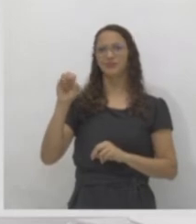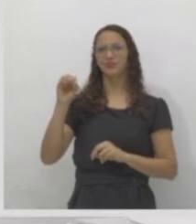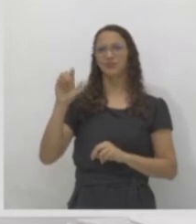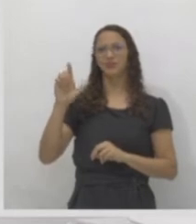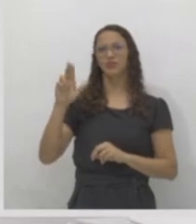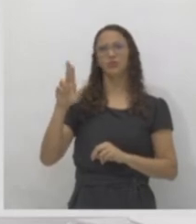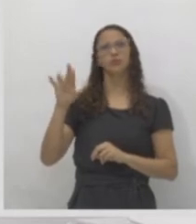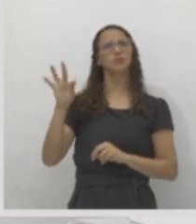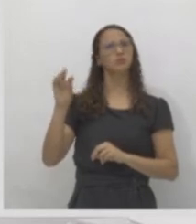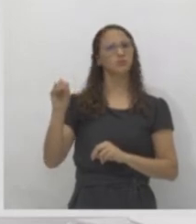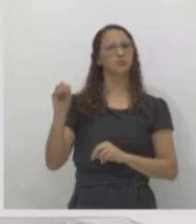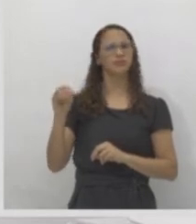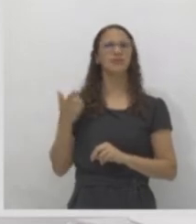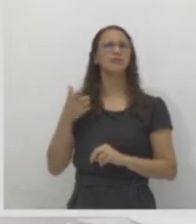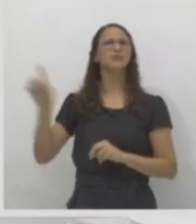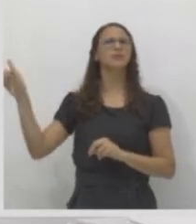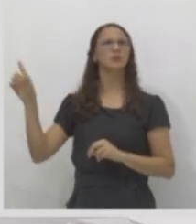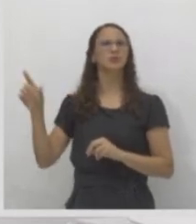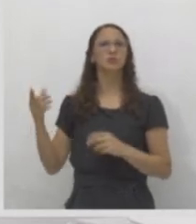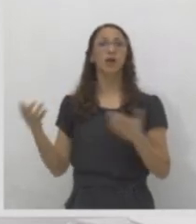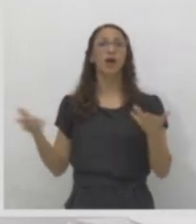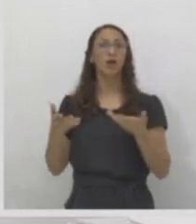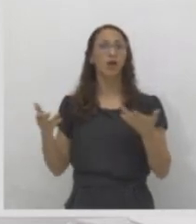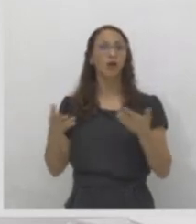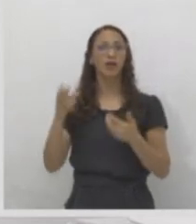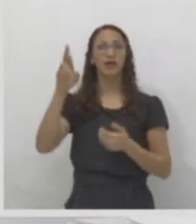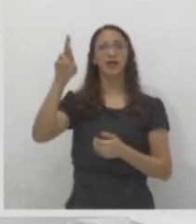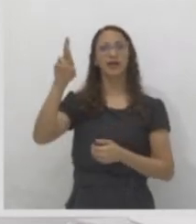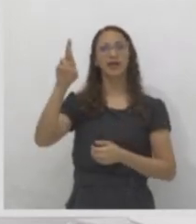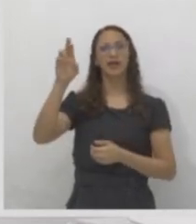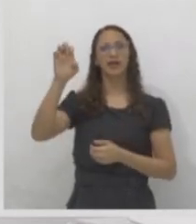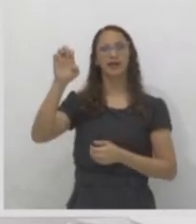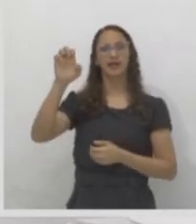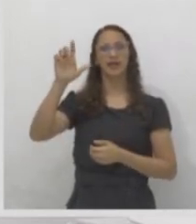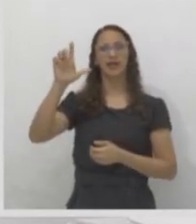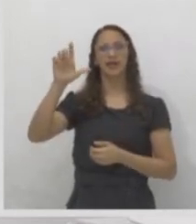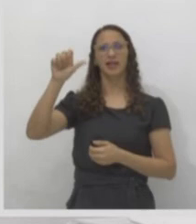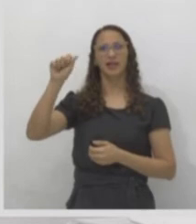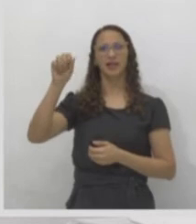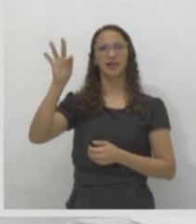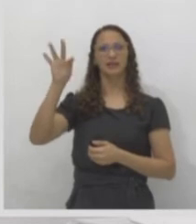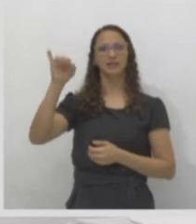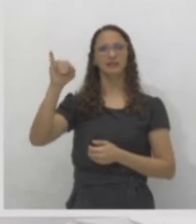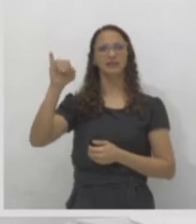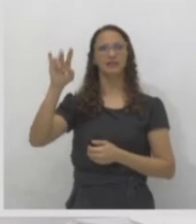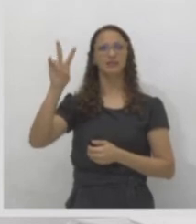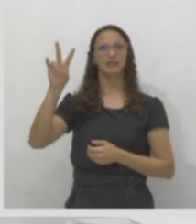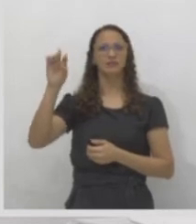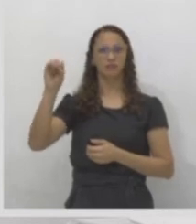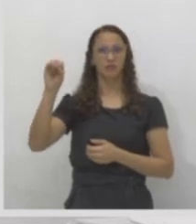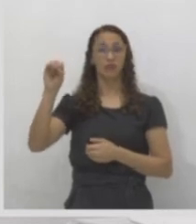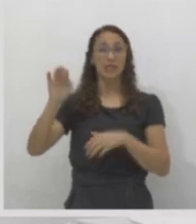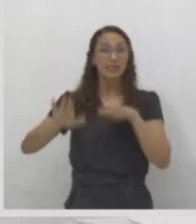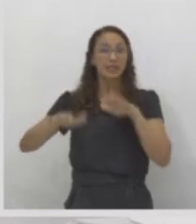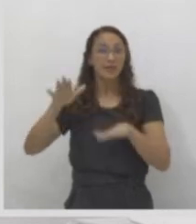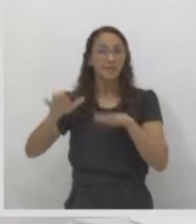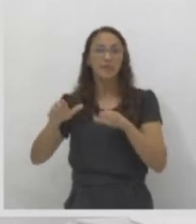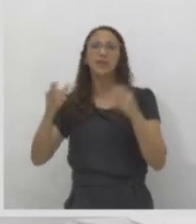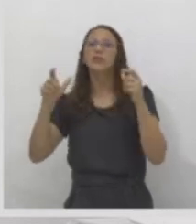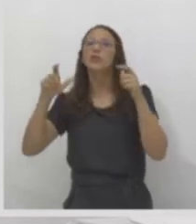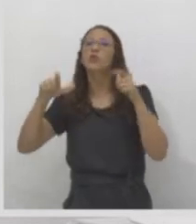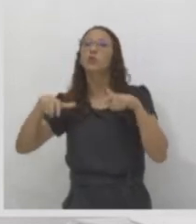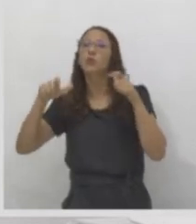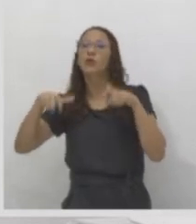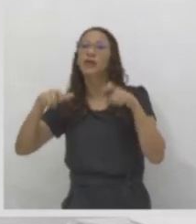valor relativo também é chamado de valor de posição. Sabem por quê? Porque ele depende justamente